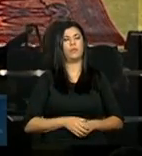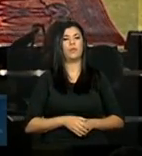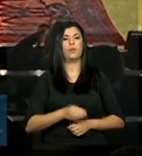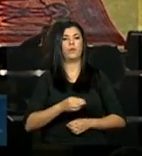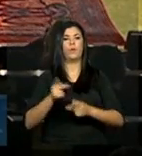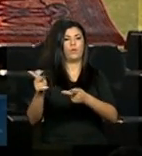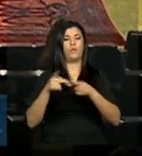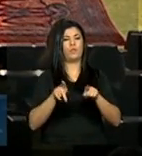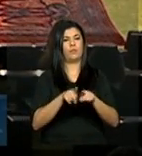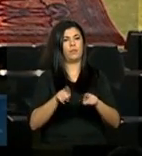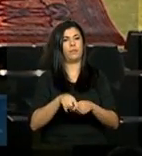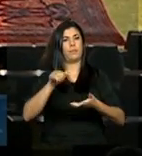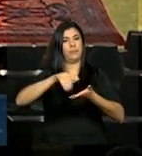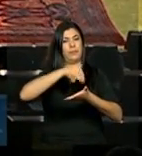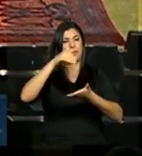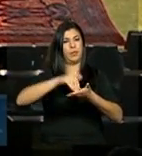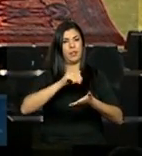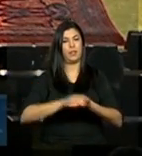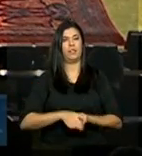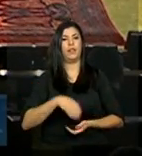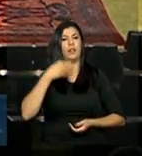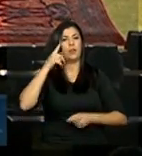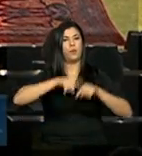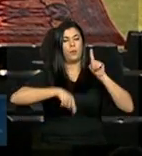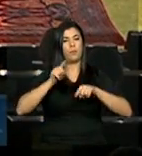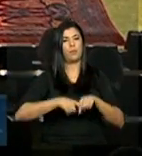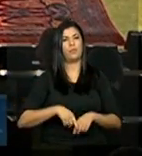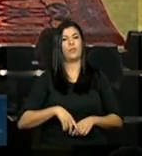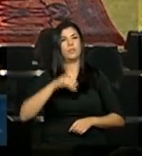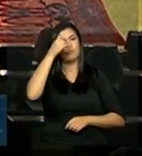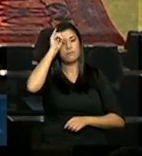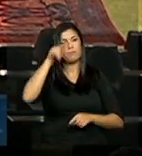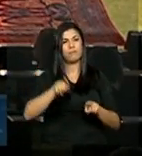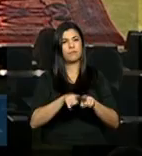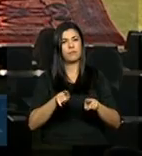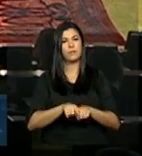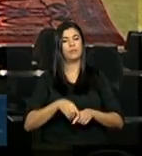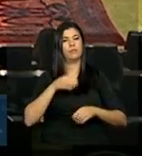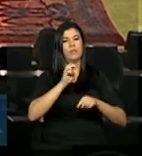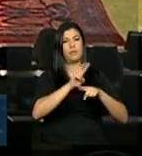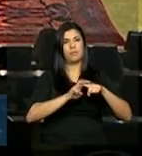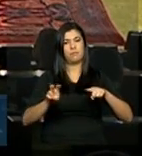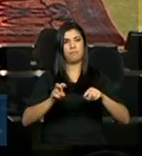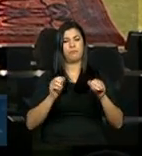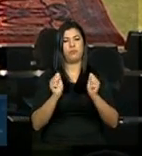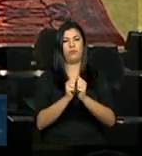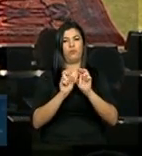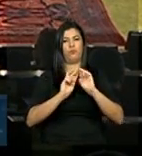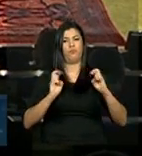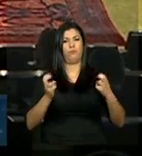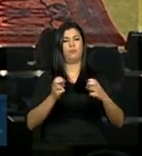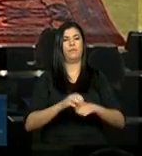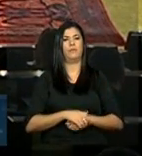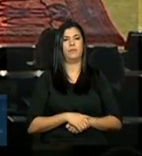o secretário de Política Econômica do Ministério da Fazenda, Márcio Roland, para fazer parte da mesa.